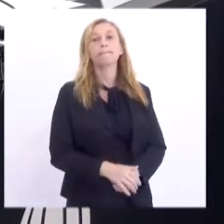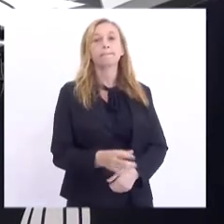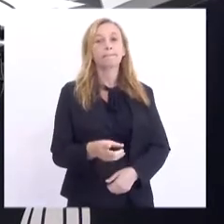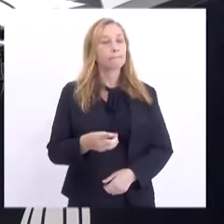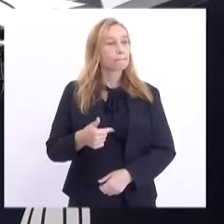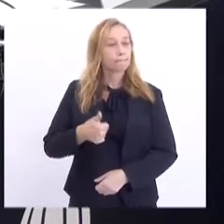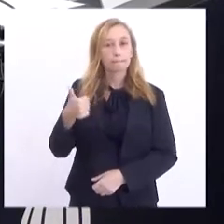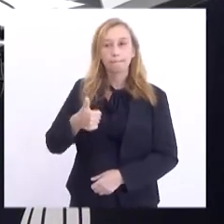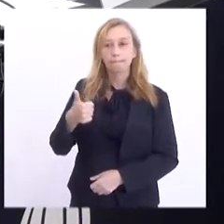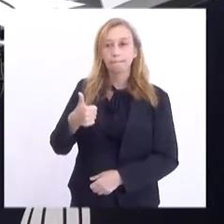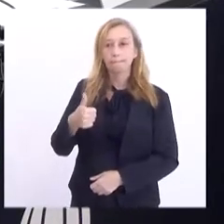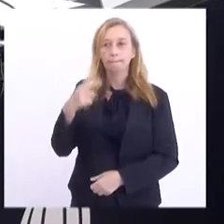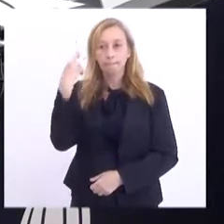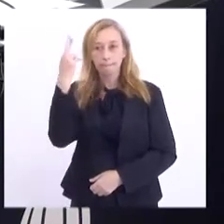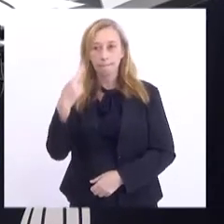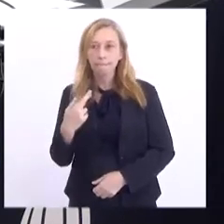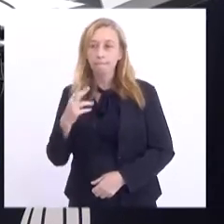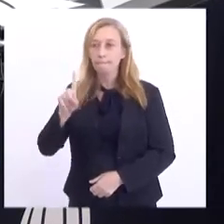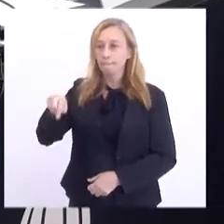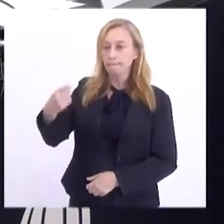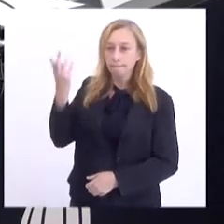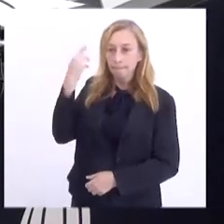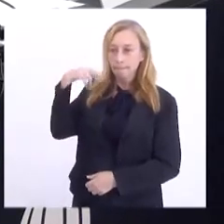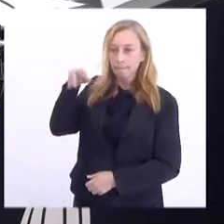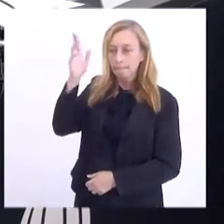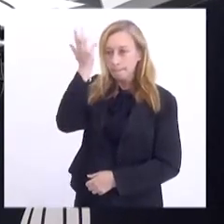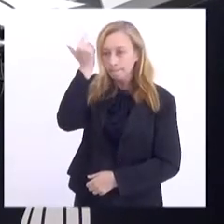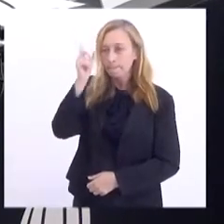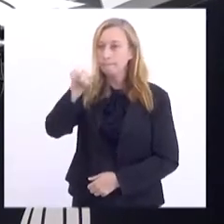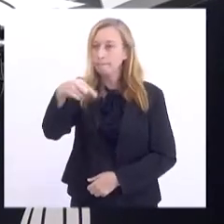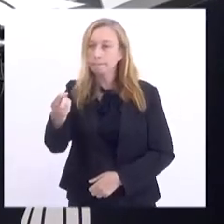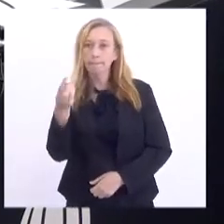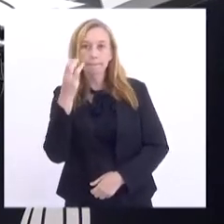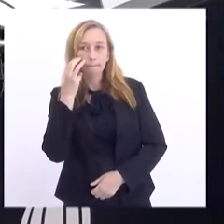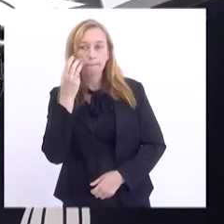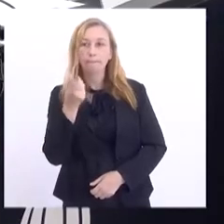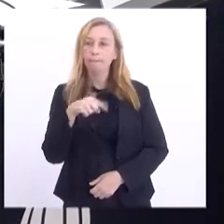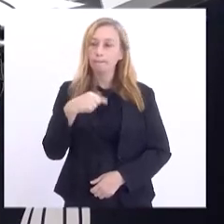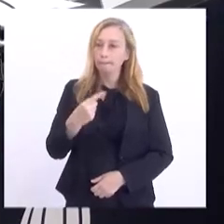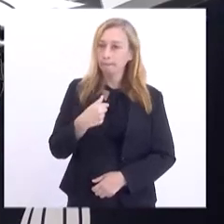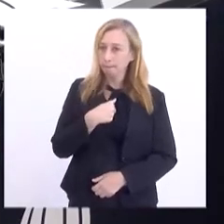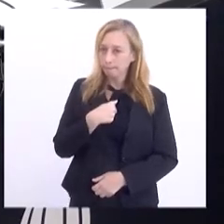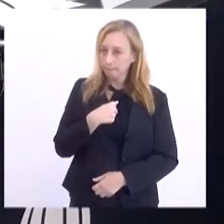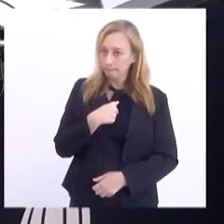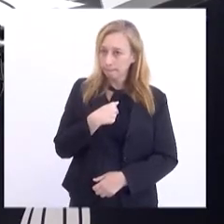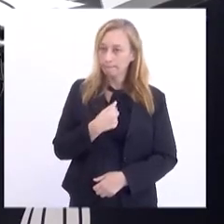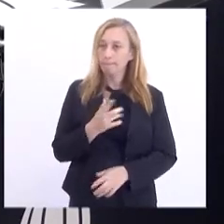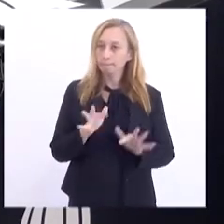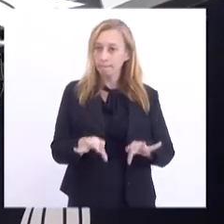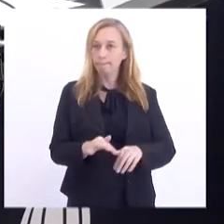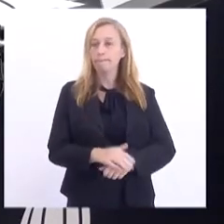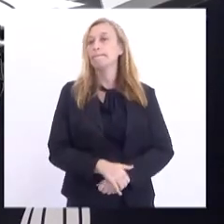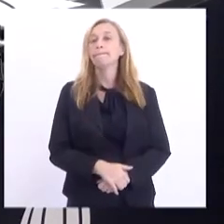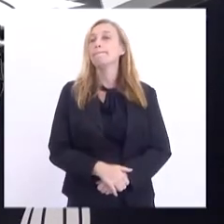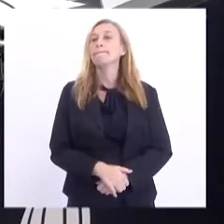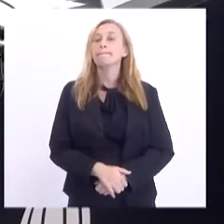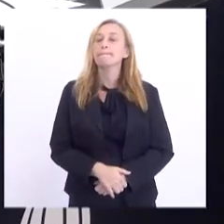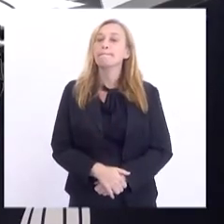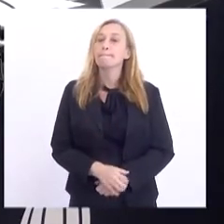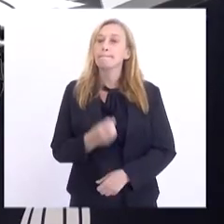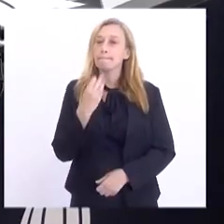deputada Renata depois Deputado Aliomar depois Deputado ao DEC e eu encerro